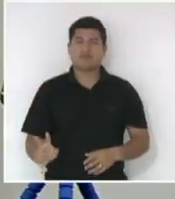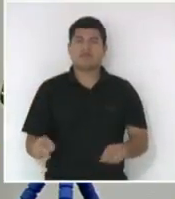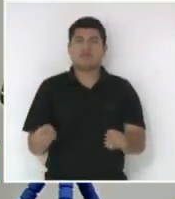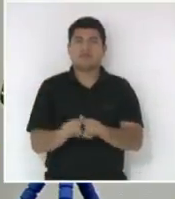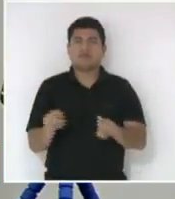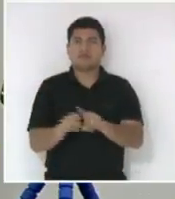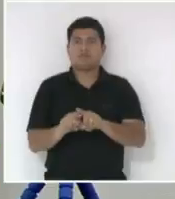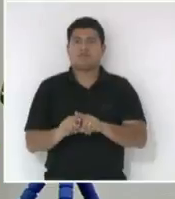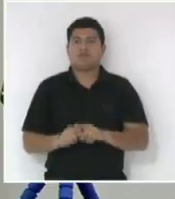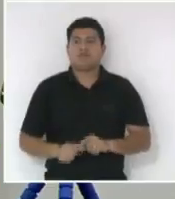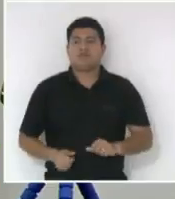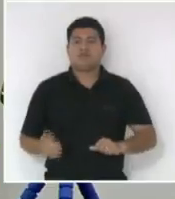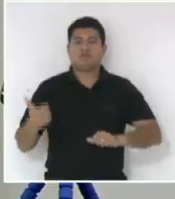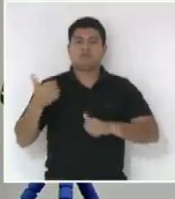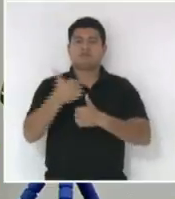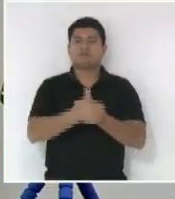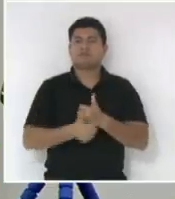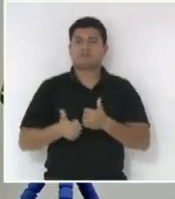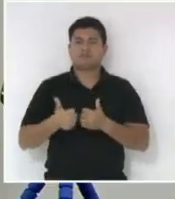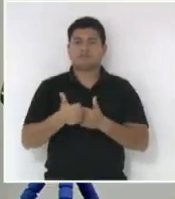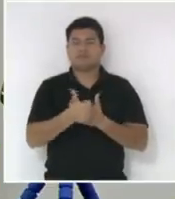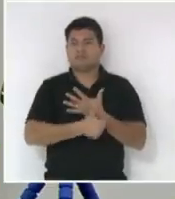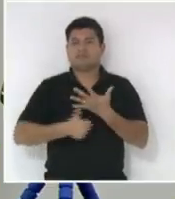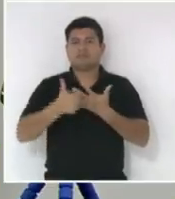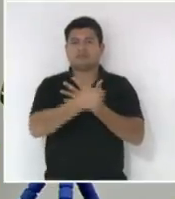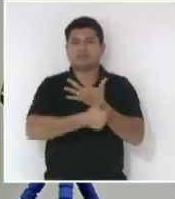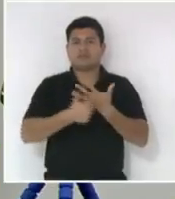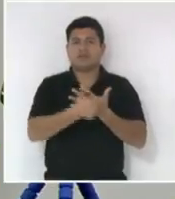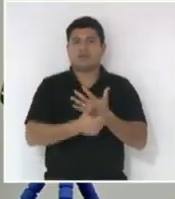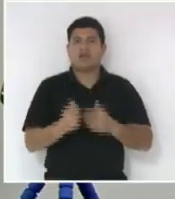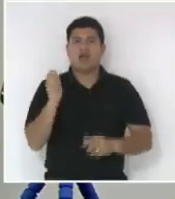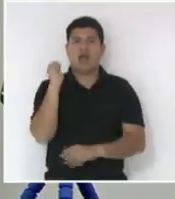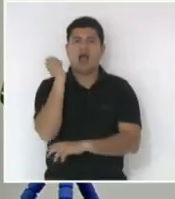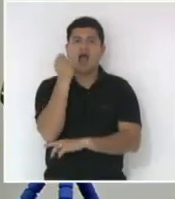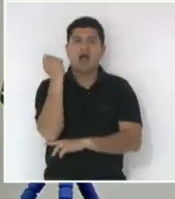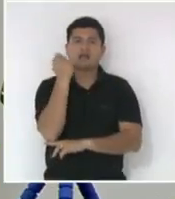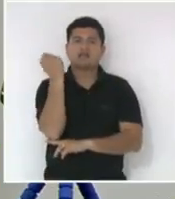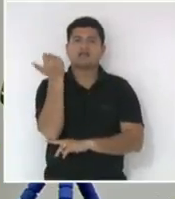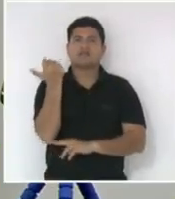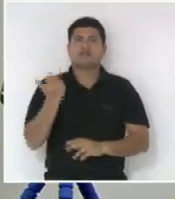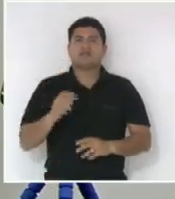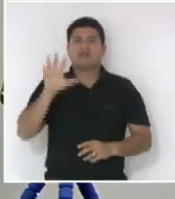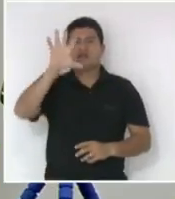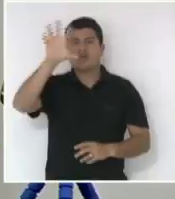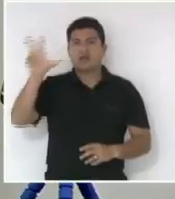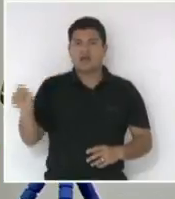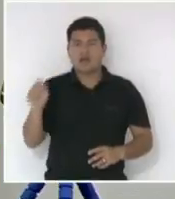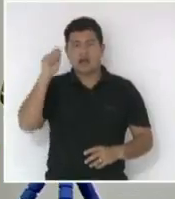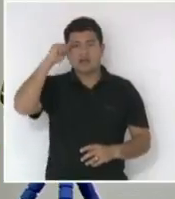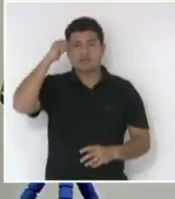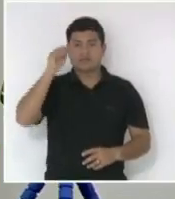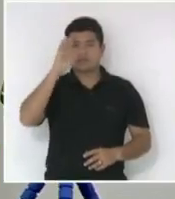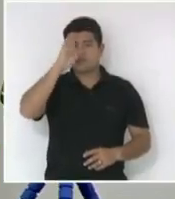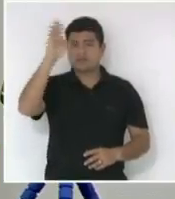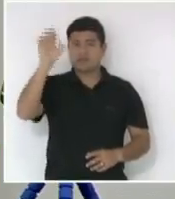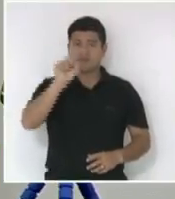Mercosul, Argentina, Paraguai, Uruguai e da África, principalmente Senegal, Congo